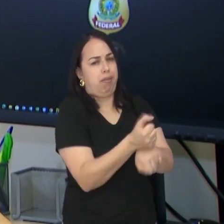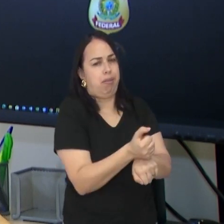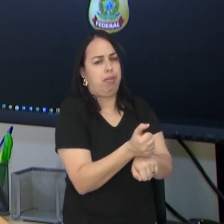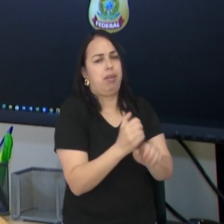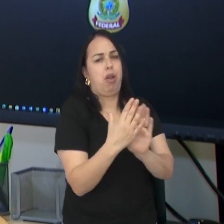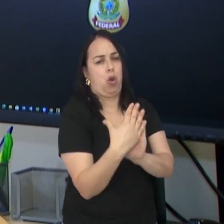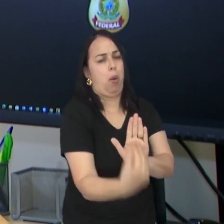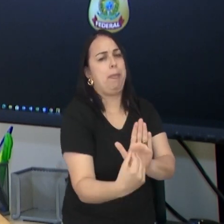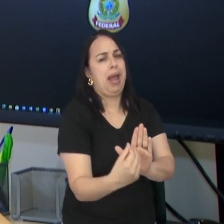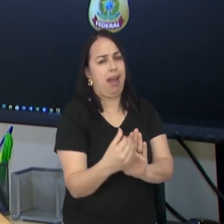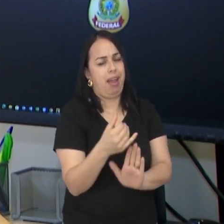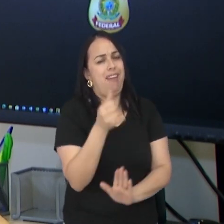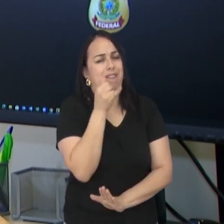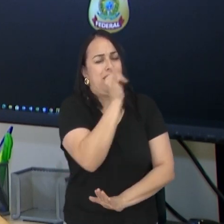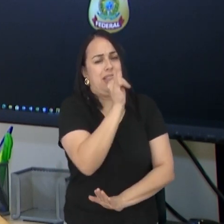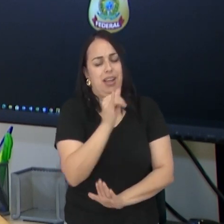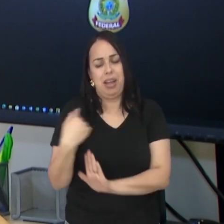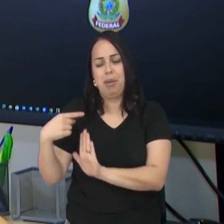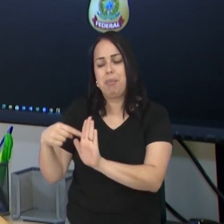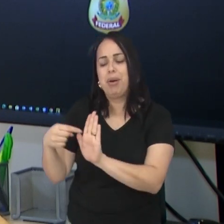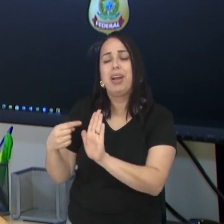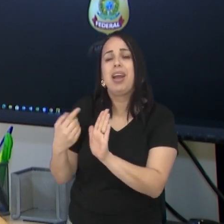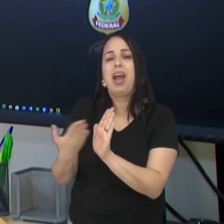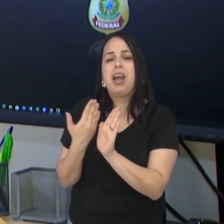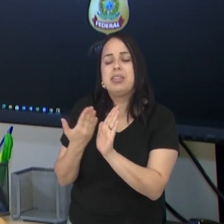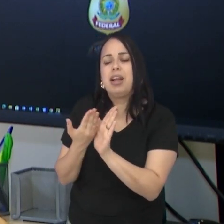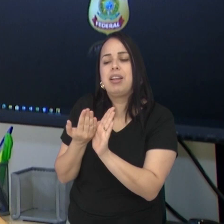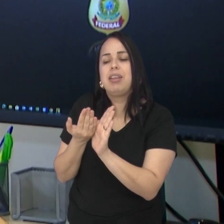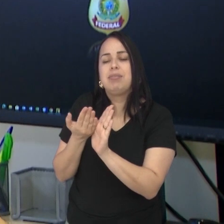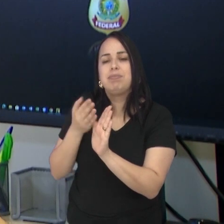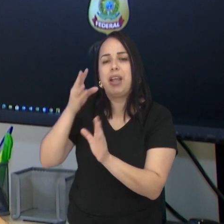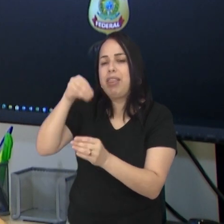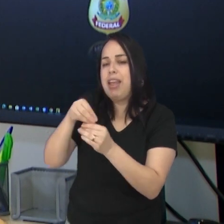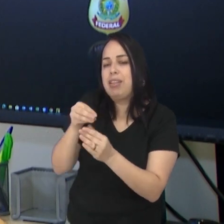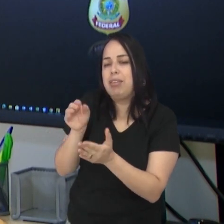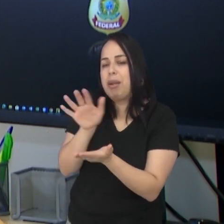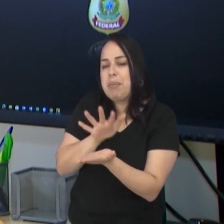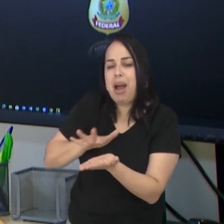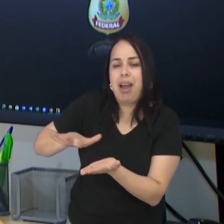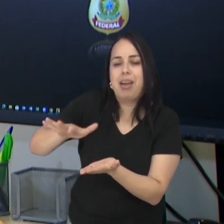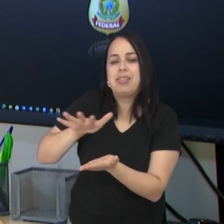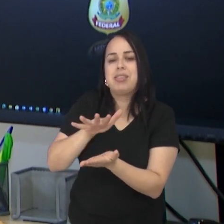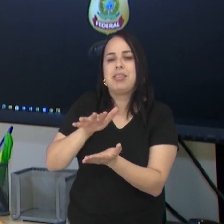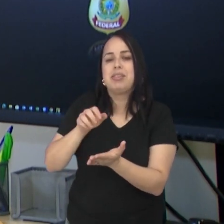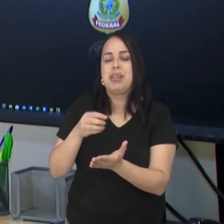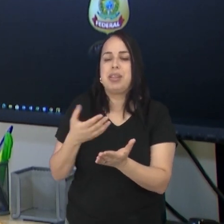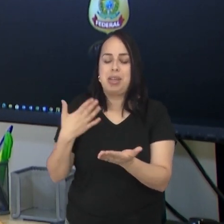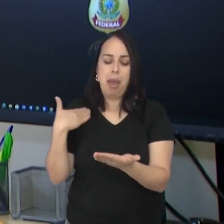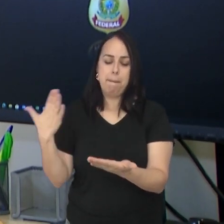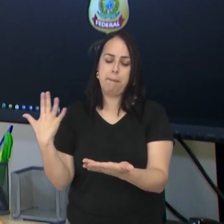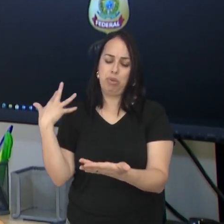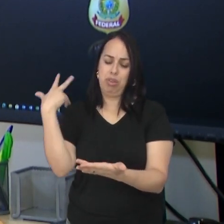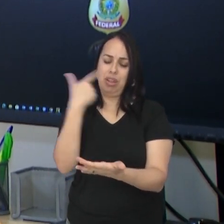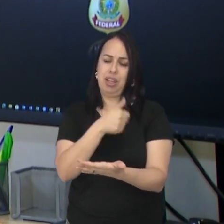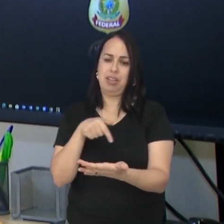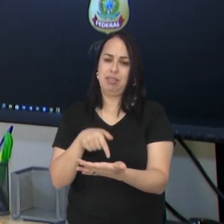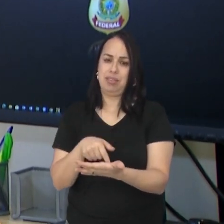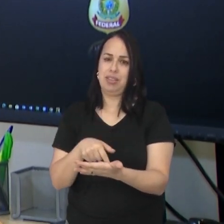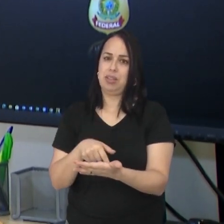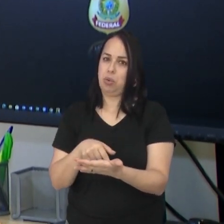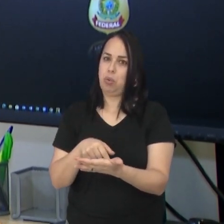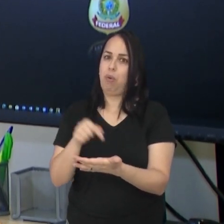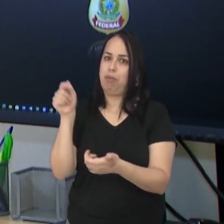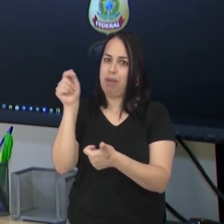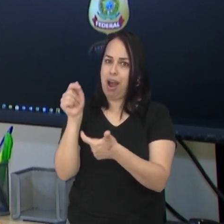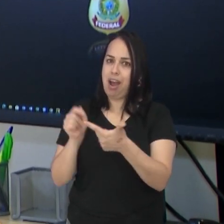muito a questão da fraude, a alteração de documentos, e também aprimorou o design dele, trazendo um passaporte muito mais